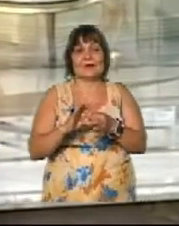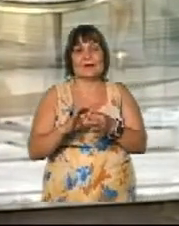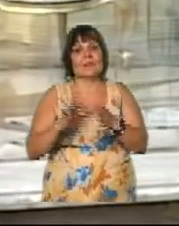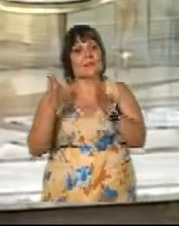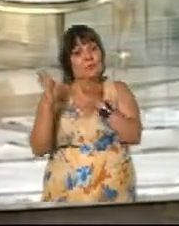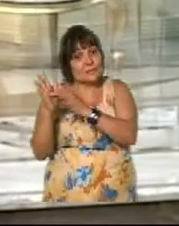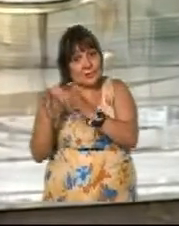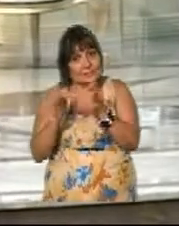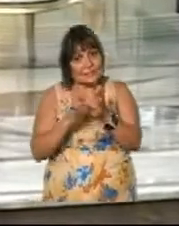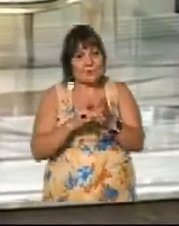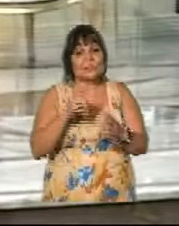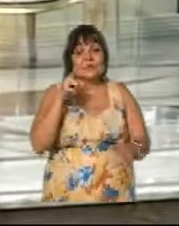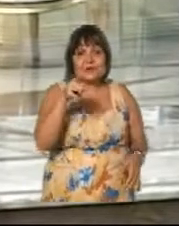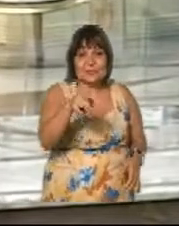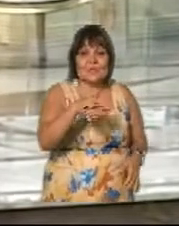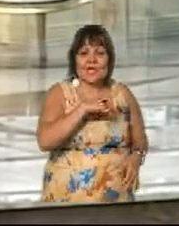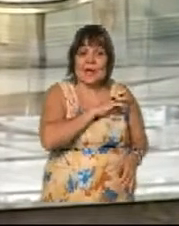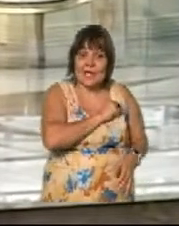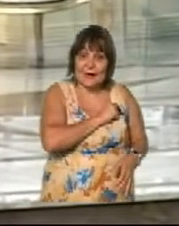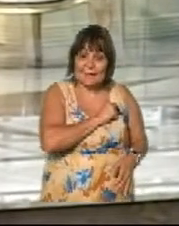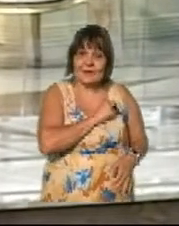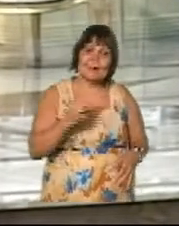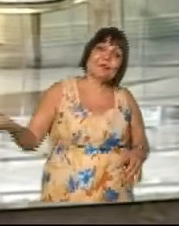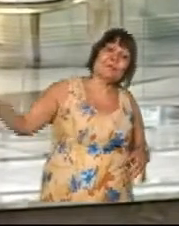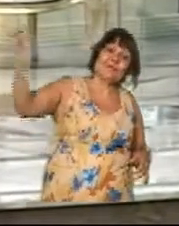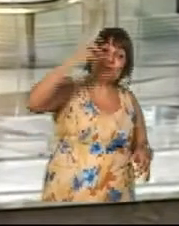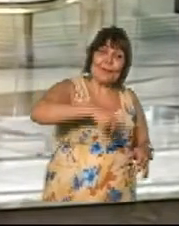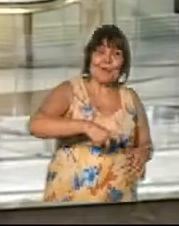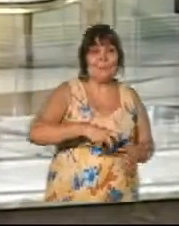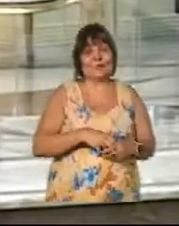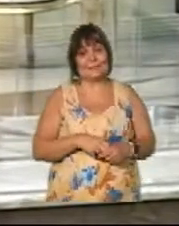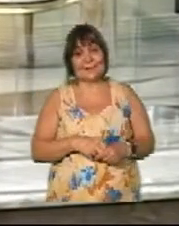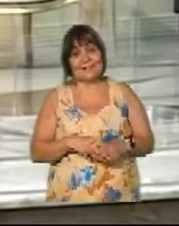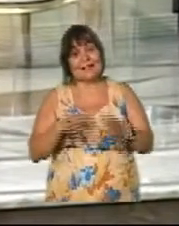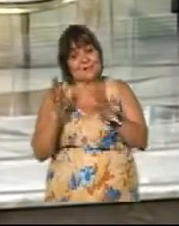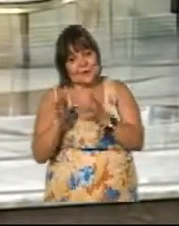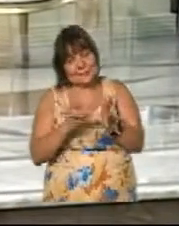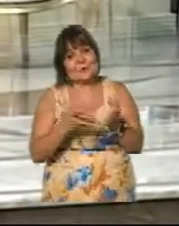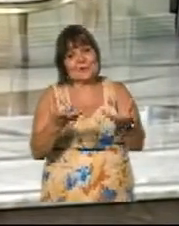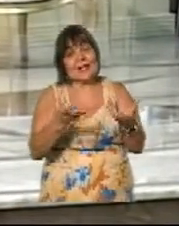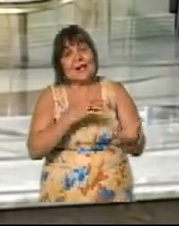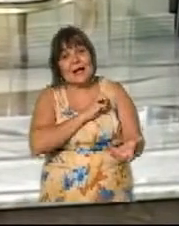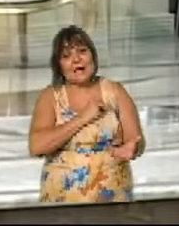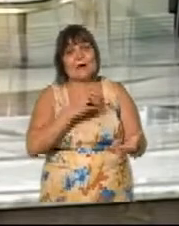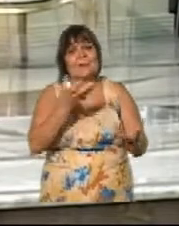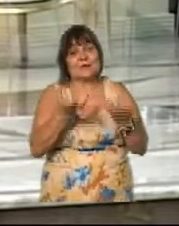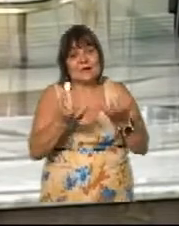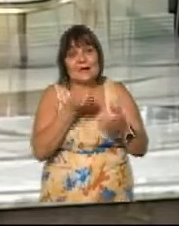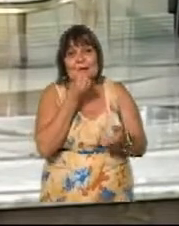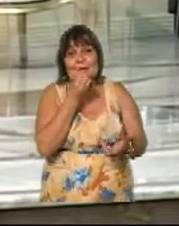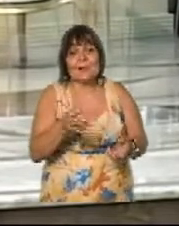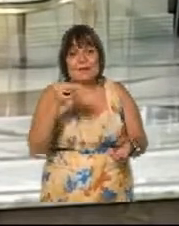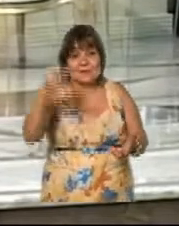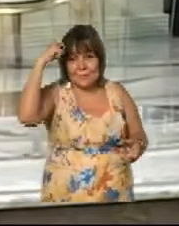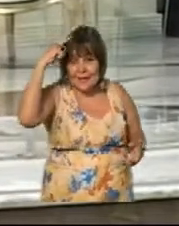reconcilia-te com Deus. Jesus te ama, Jesus te perdoou, Jesus te quer bem. Você é um eleito, você é um predestinado, você